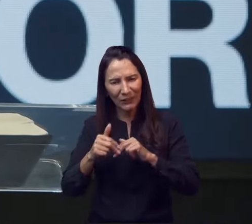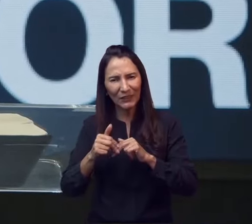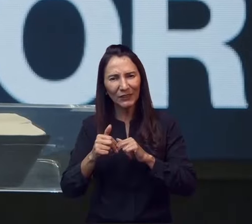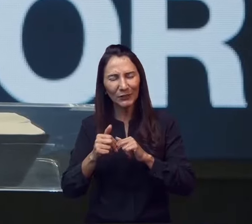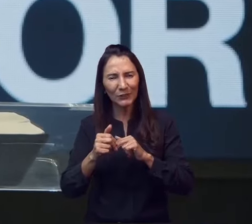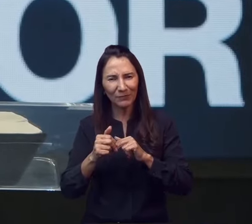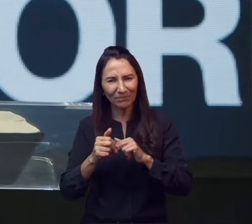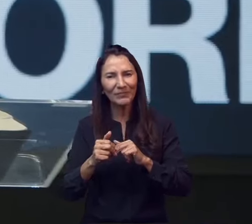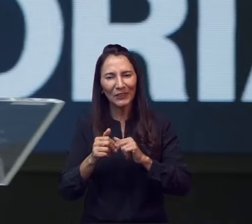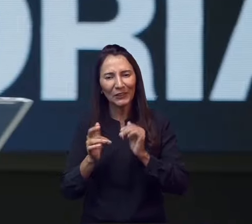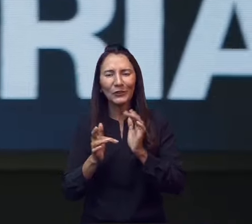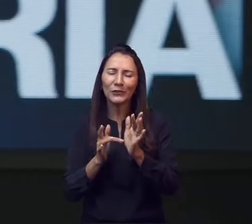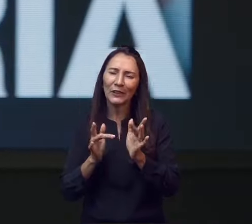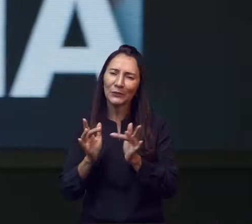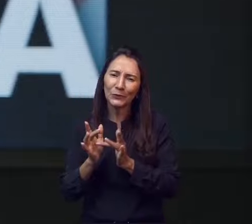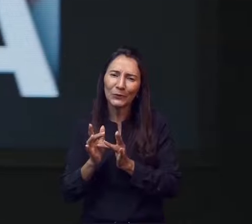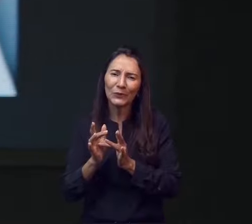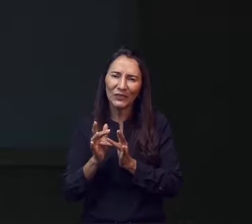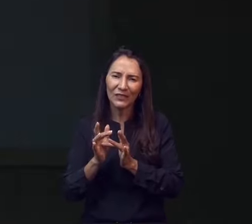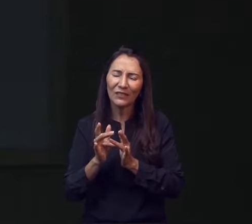além do que pedimos